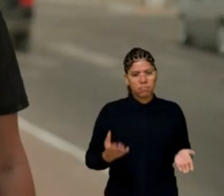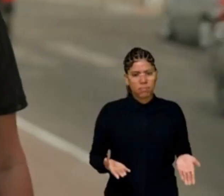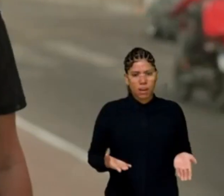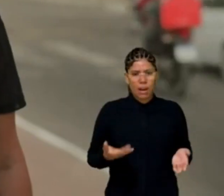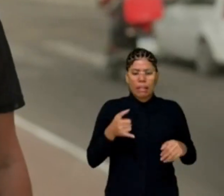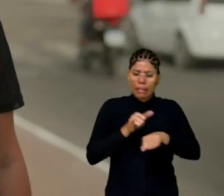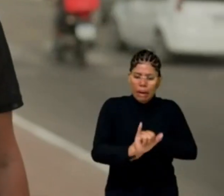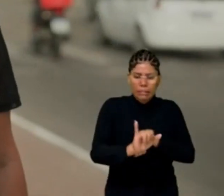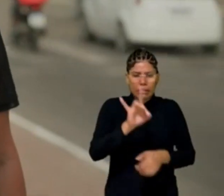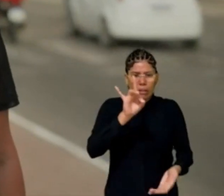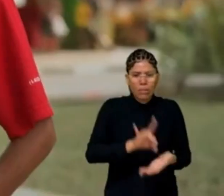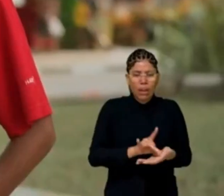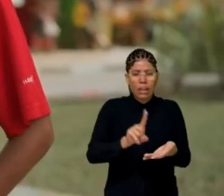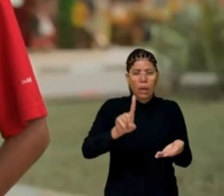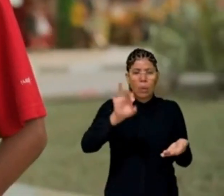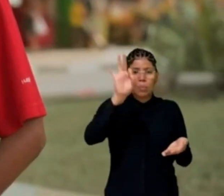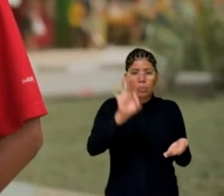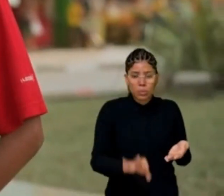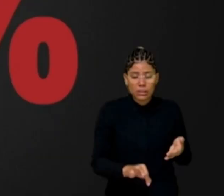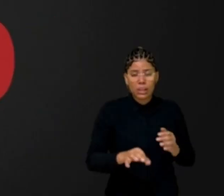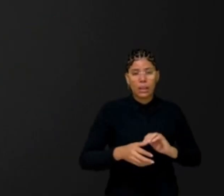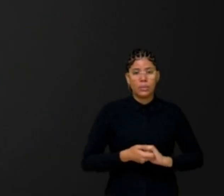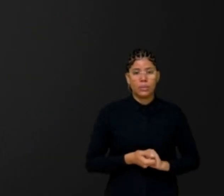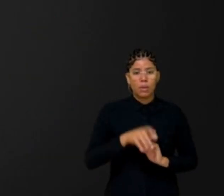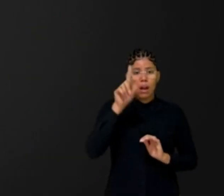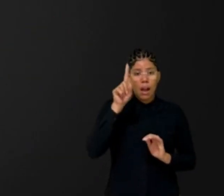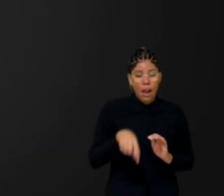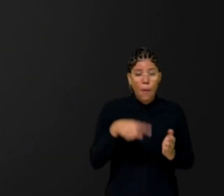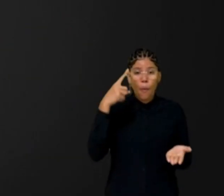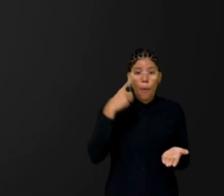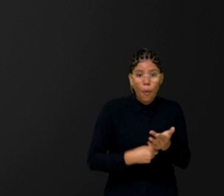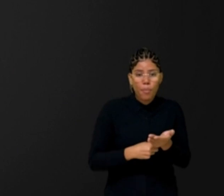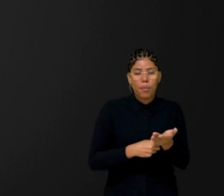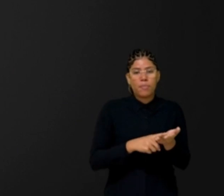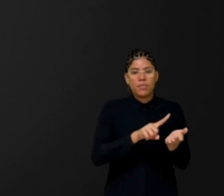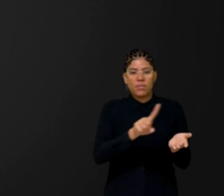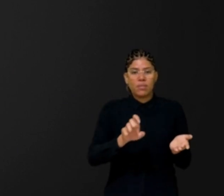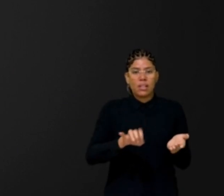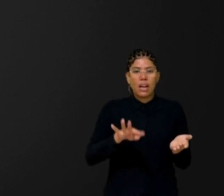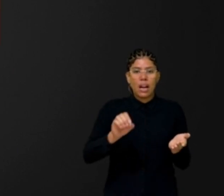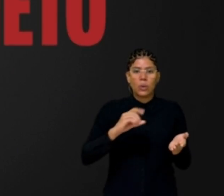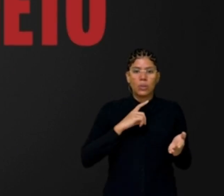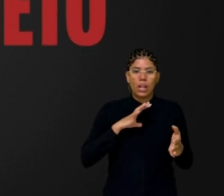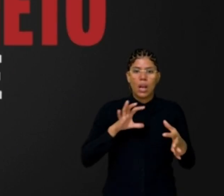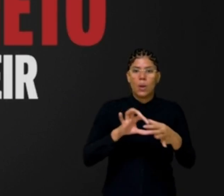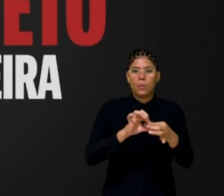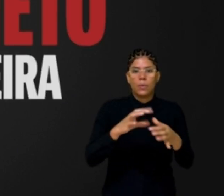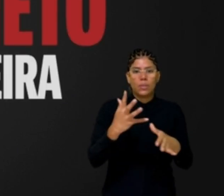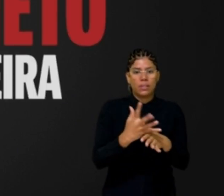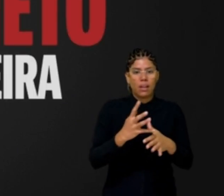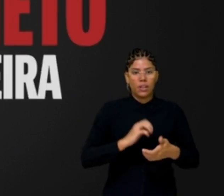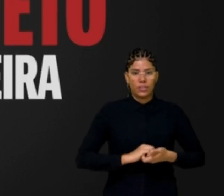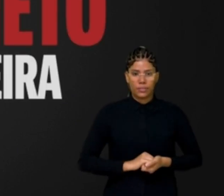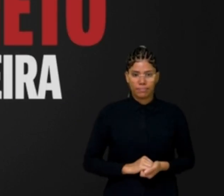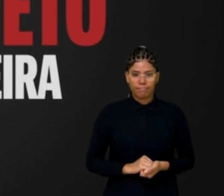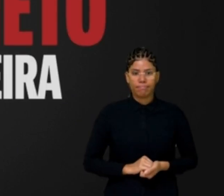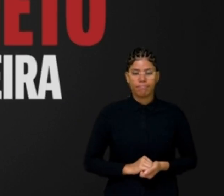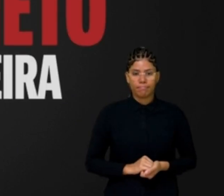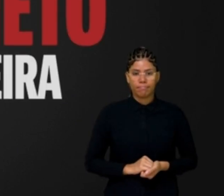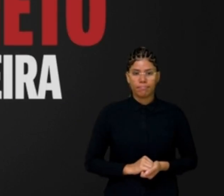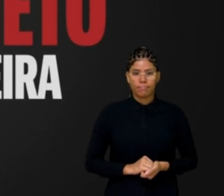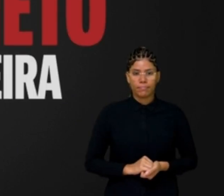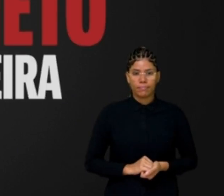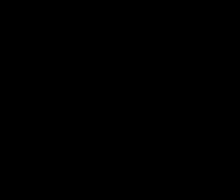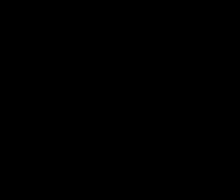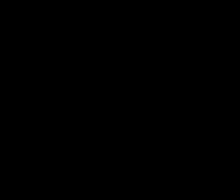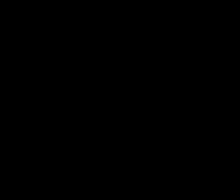decepção. É um sentimento de revolta. Uma traição. 1%. Esse é o tamanho do compromisso de Zé Neto com Feira.